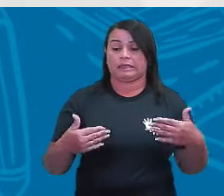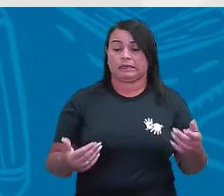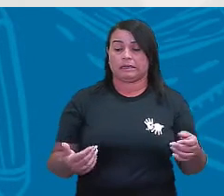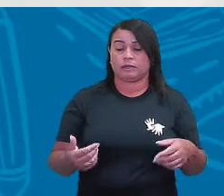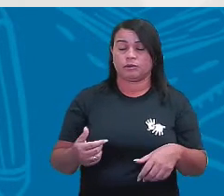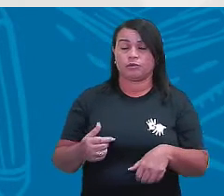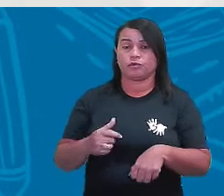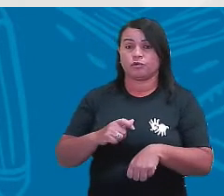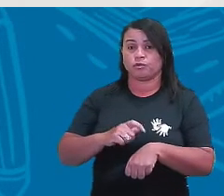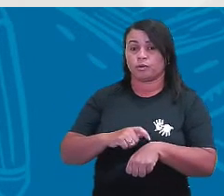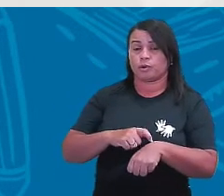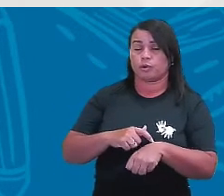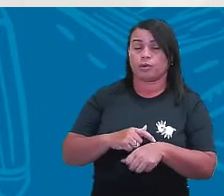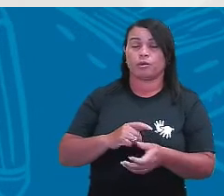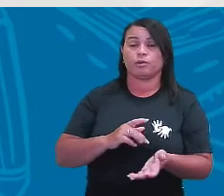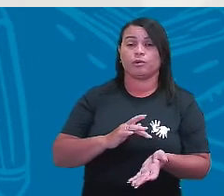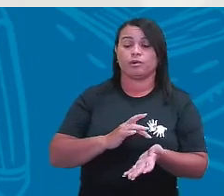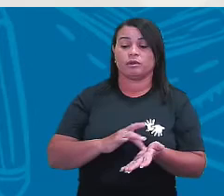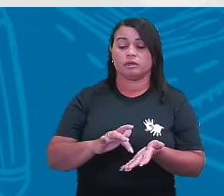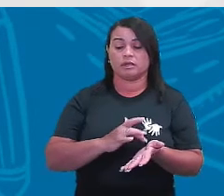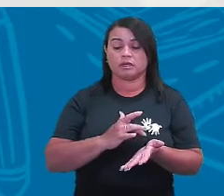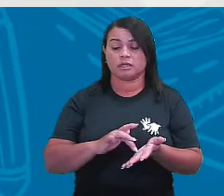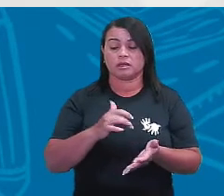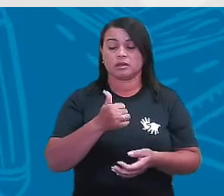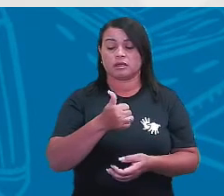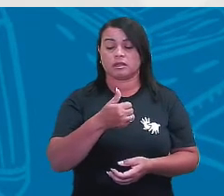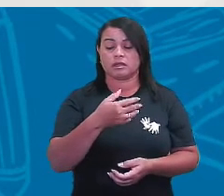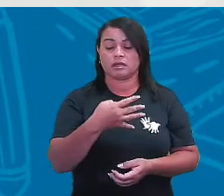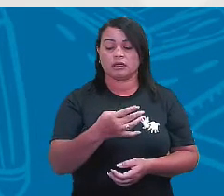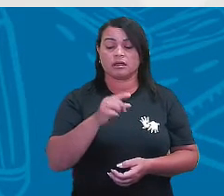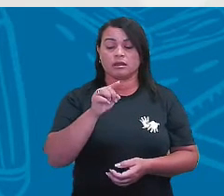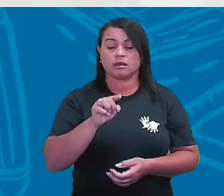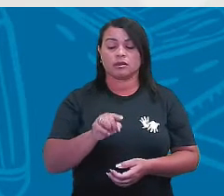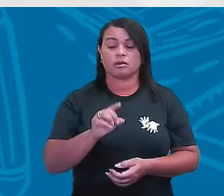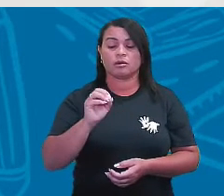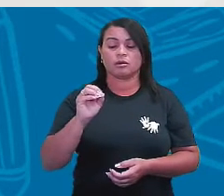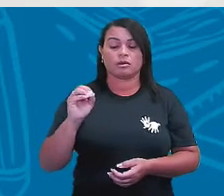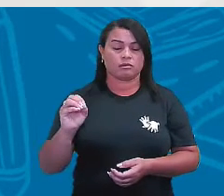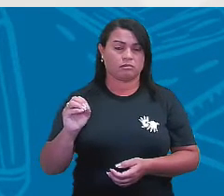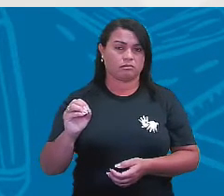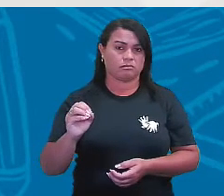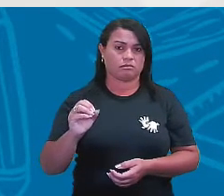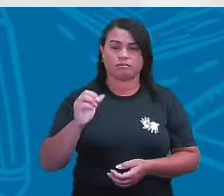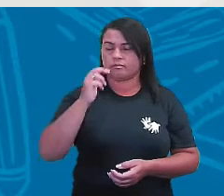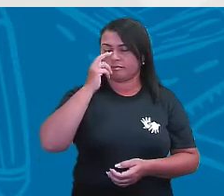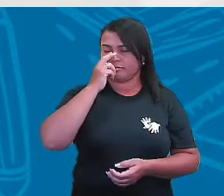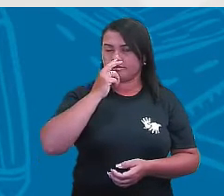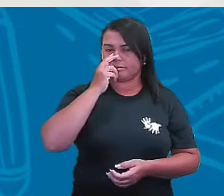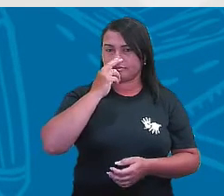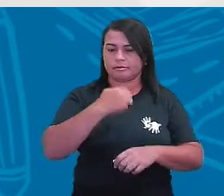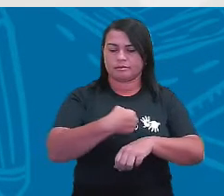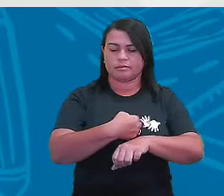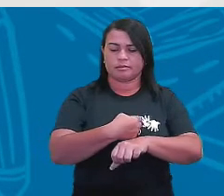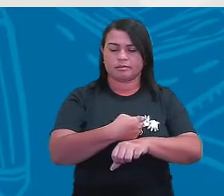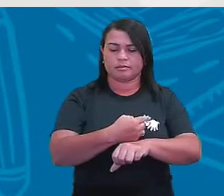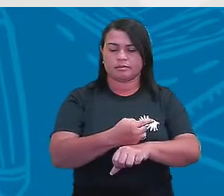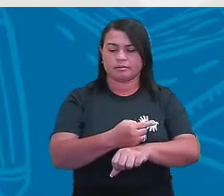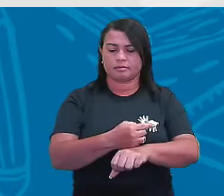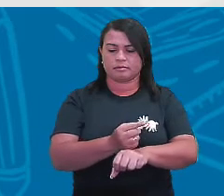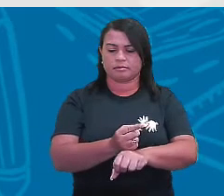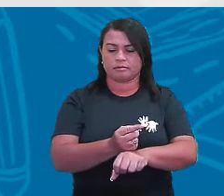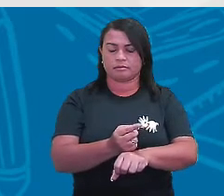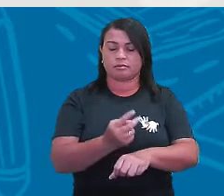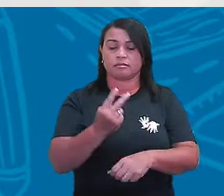relógio digital 14 horas, é a mesma coisa que está no relógio de ponteiro 2 horas. Tá